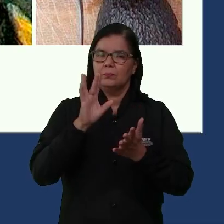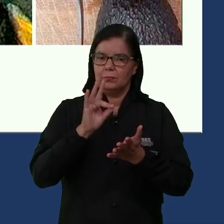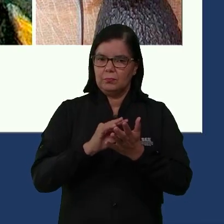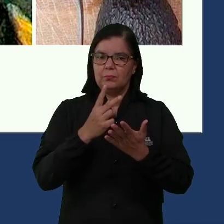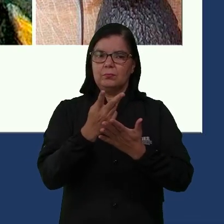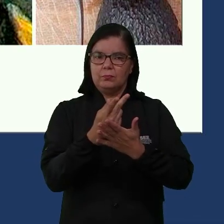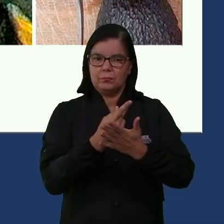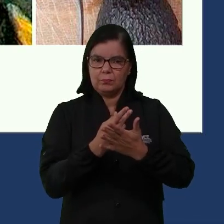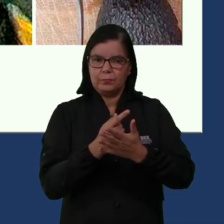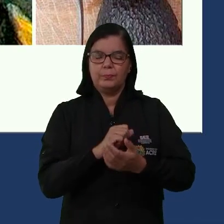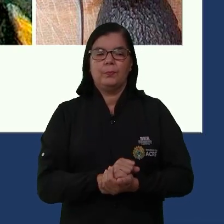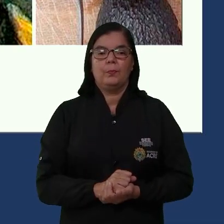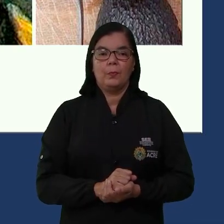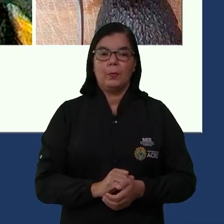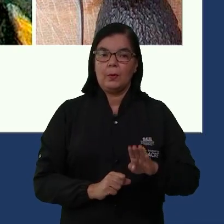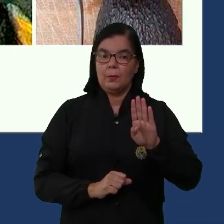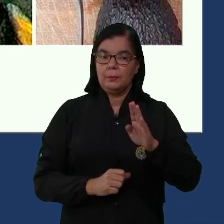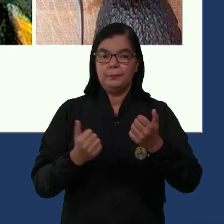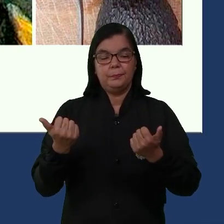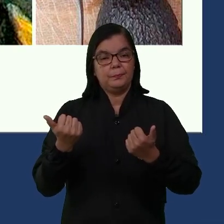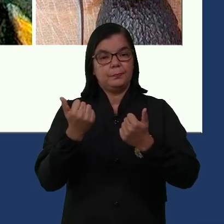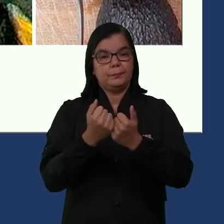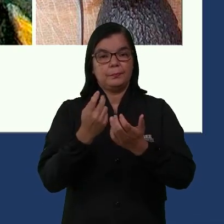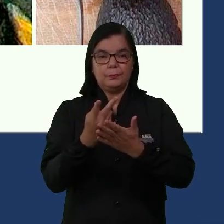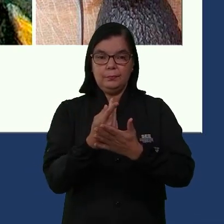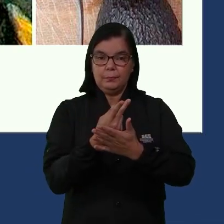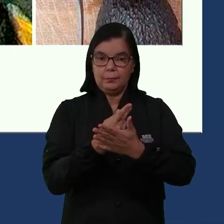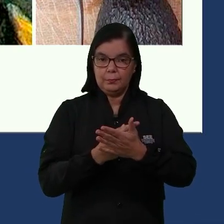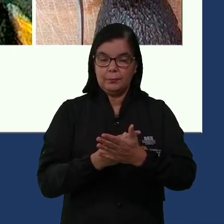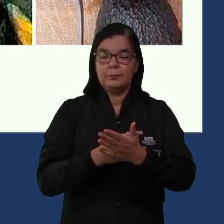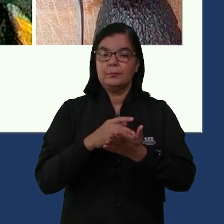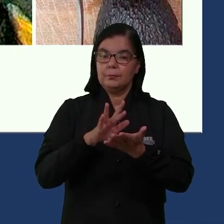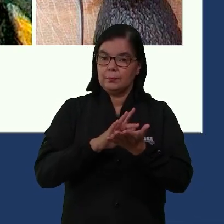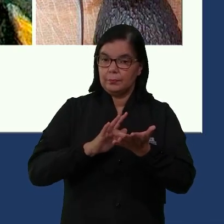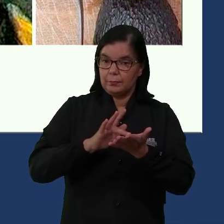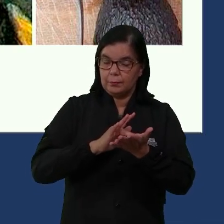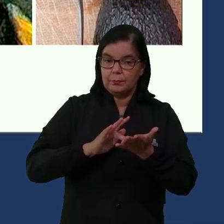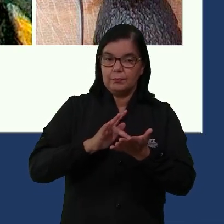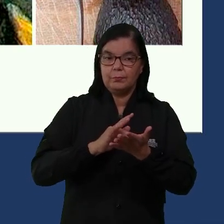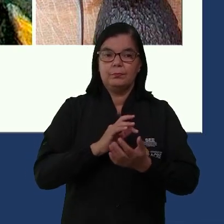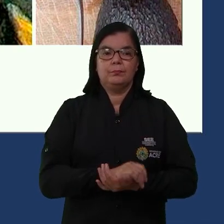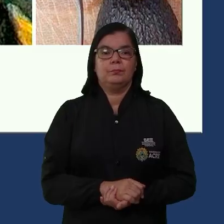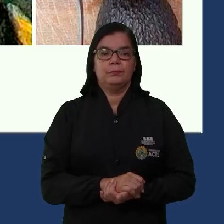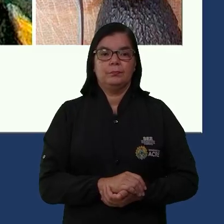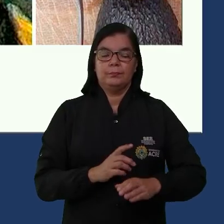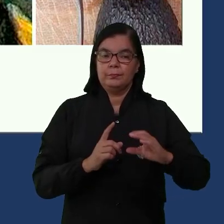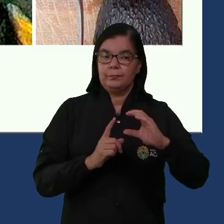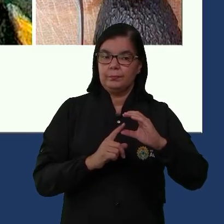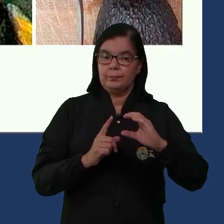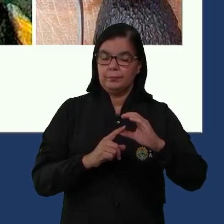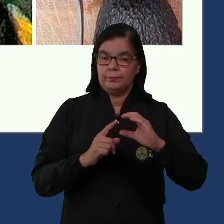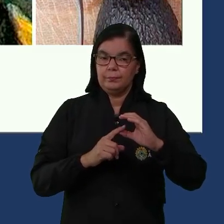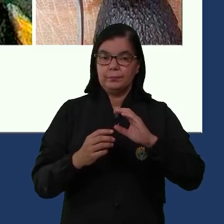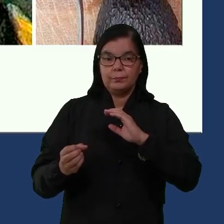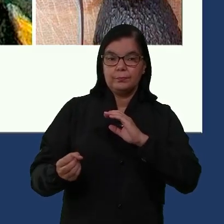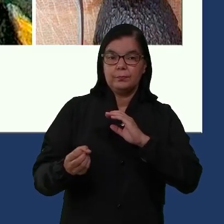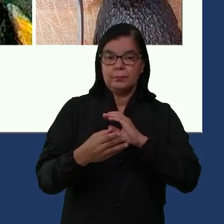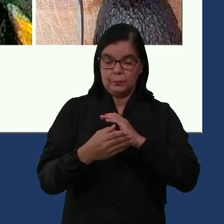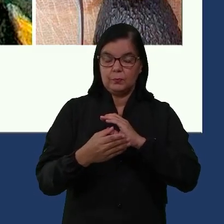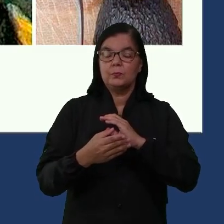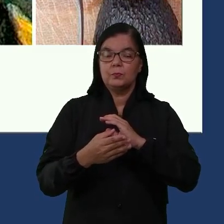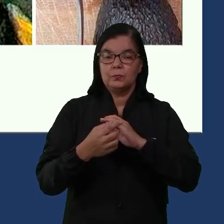significado original da obra. Letra B, substituir a arte clássica pela arte digital. Ou letra